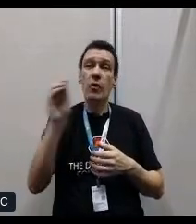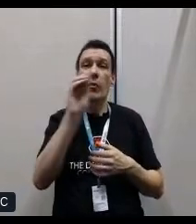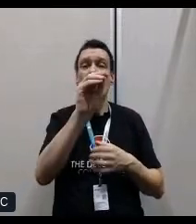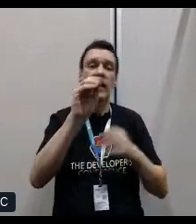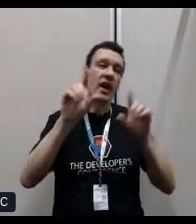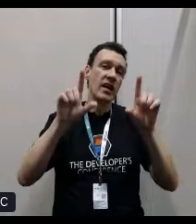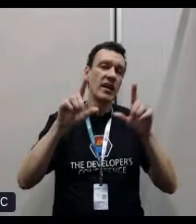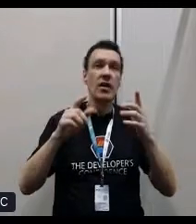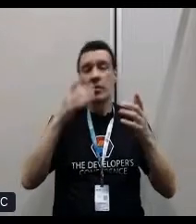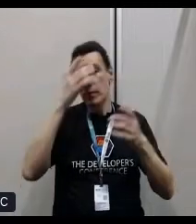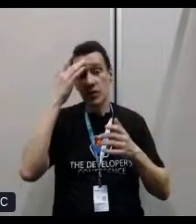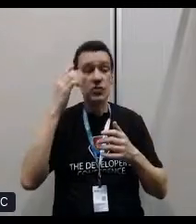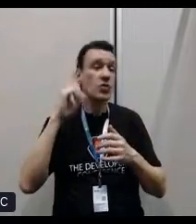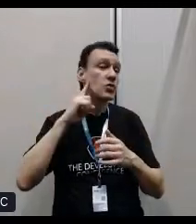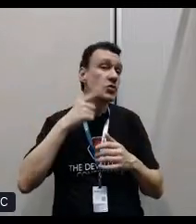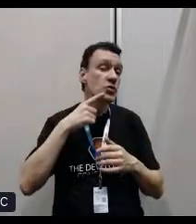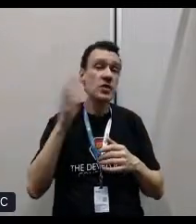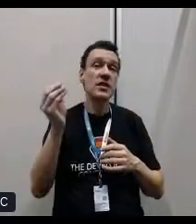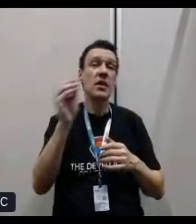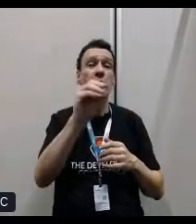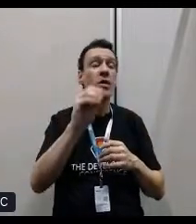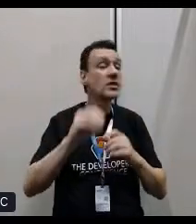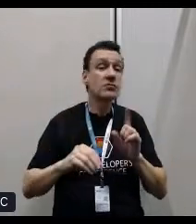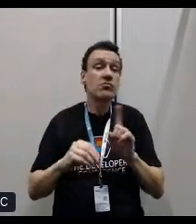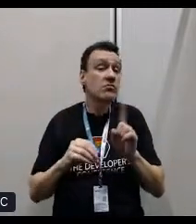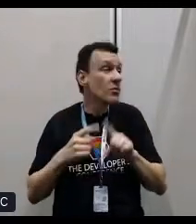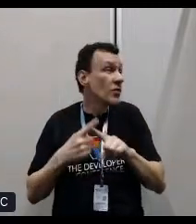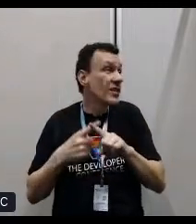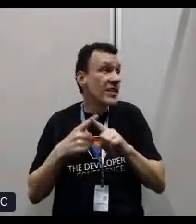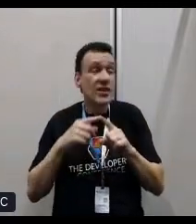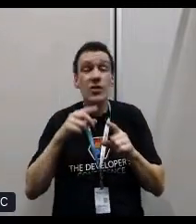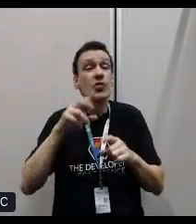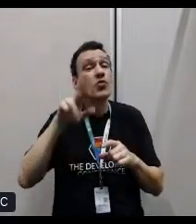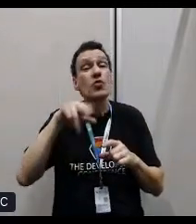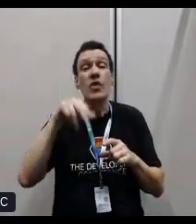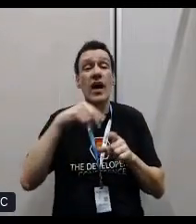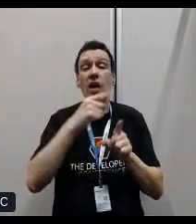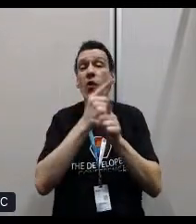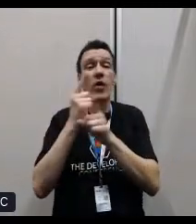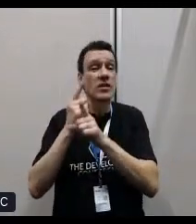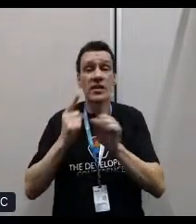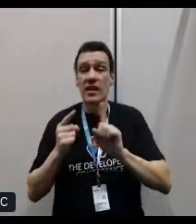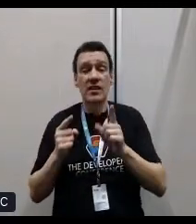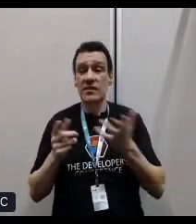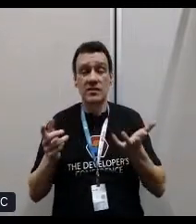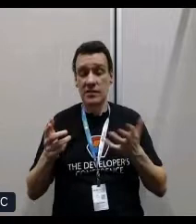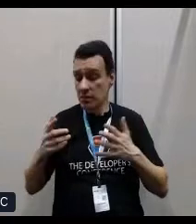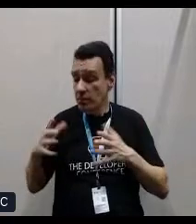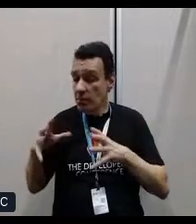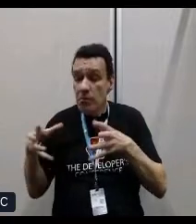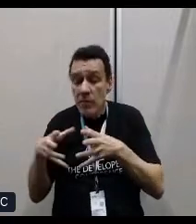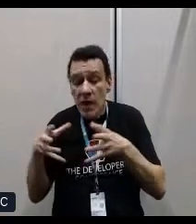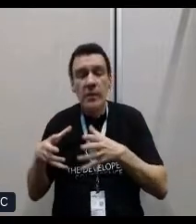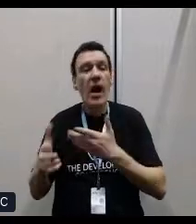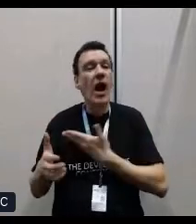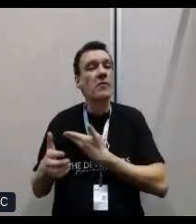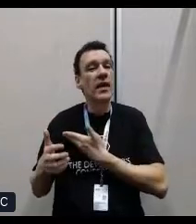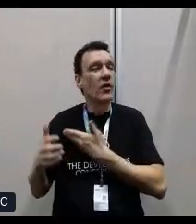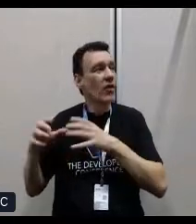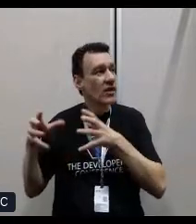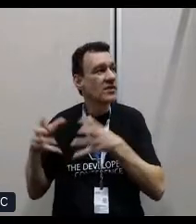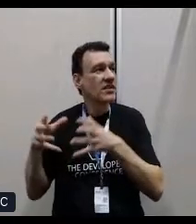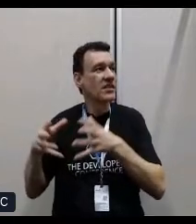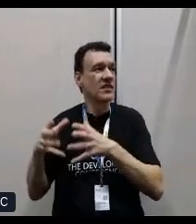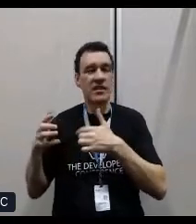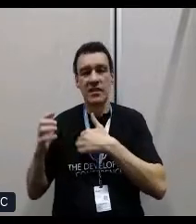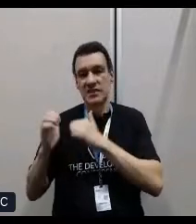porque no meu dia a dia eu não lido com isso. No meu dia a dia, eu estou dando exemplo. No meu dia a dia, se eu sou uma pessoa que